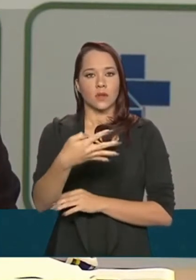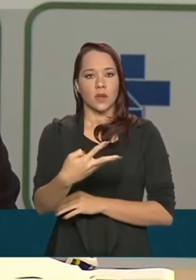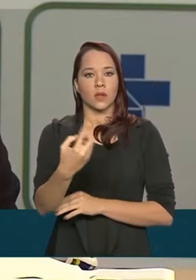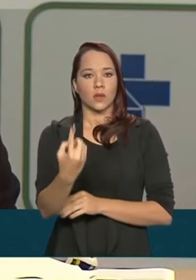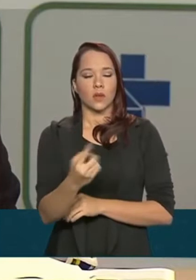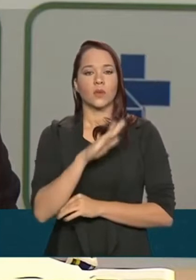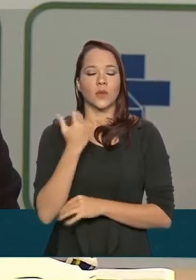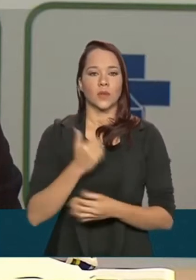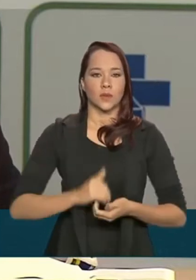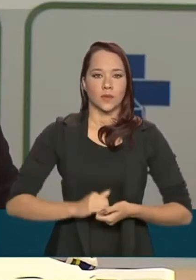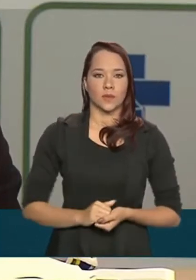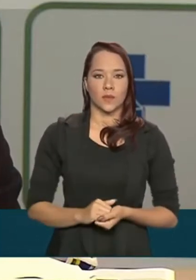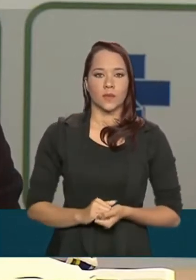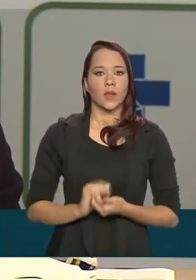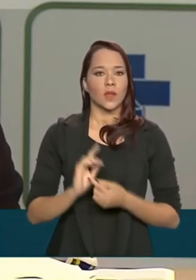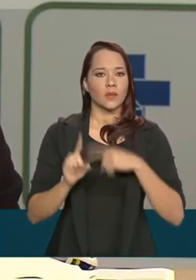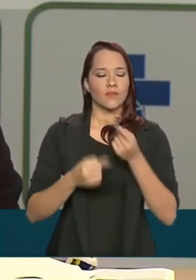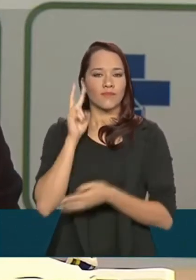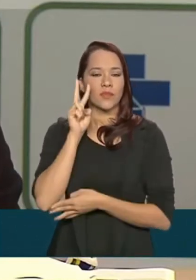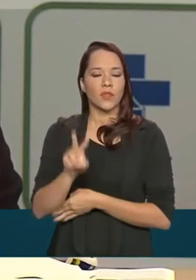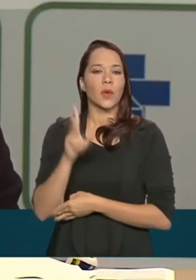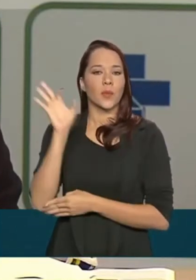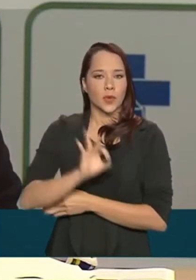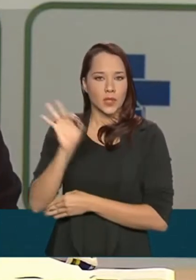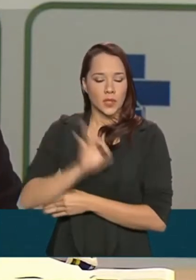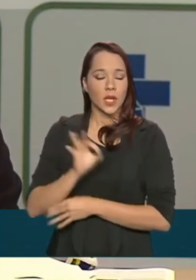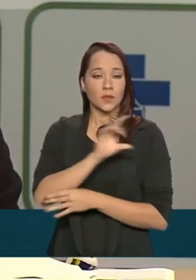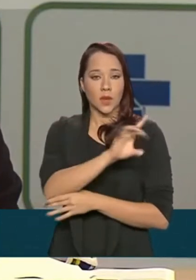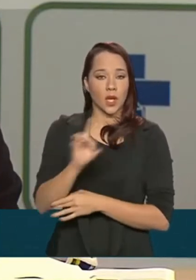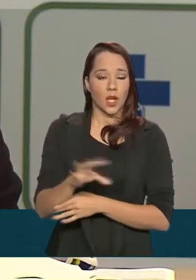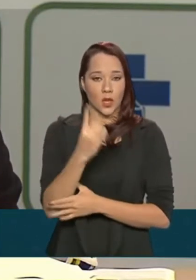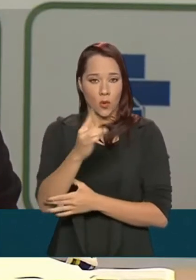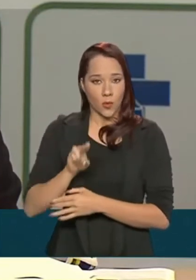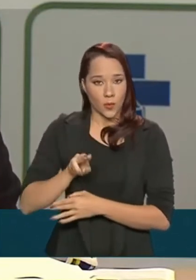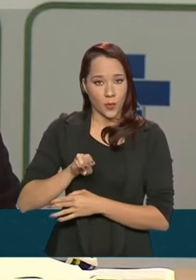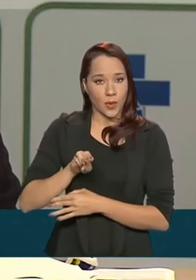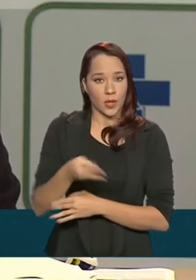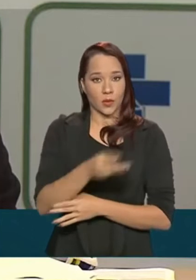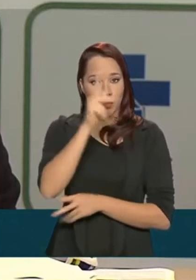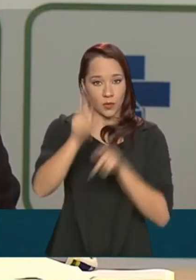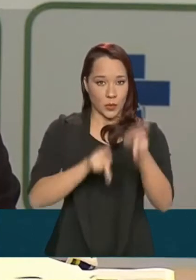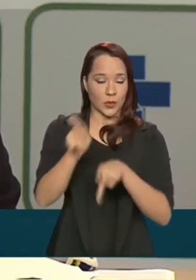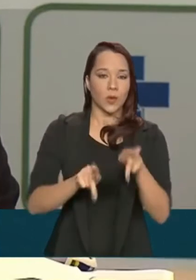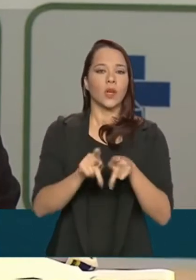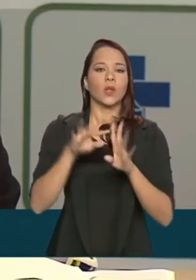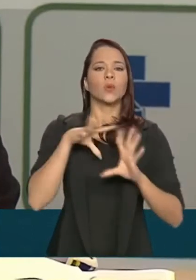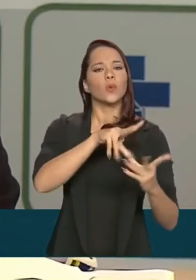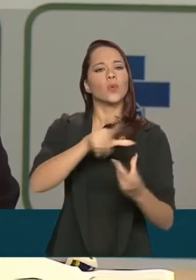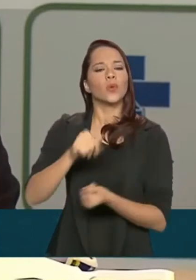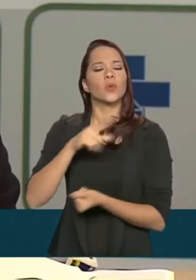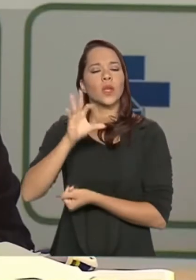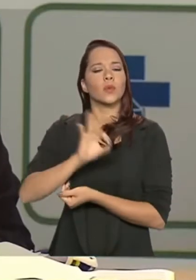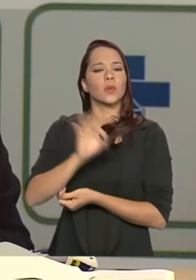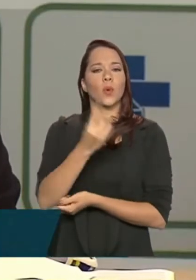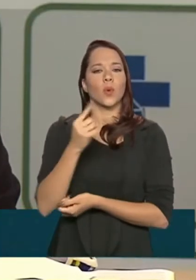66.741 óbitos. Quando olhamos para a incidência por milhão, né, verificamos que a incidência no mundo está por